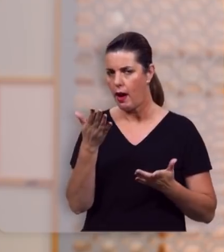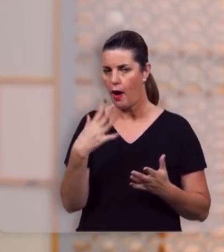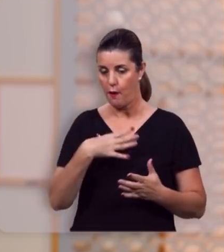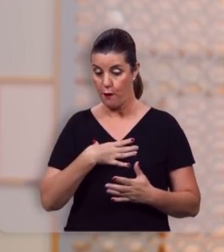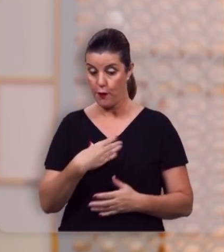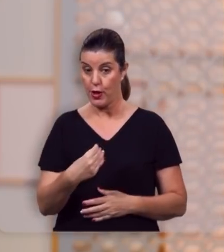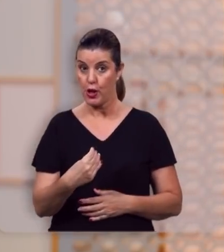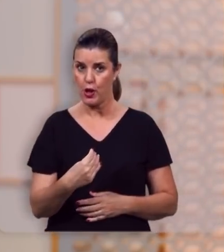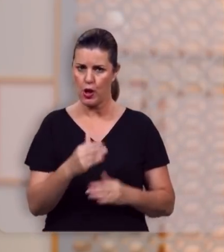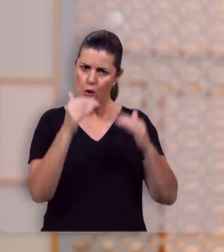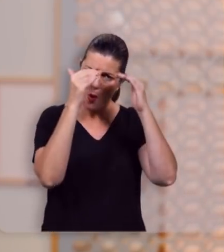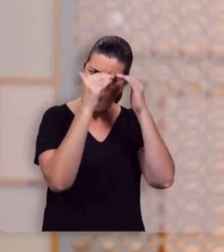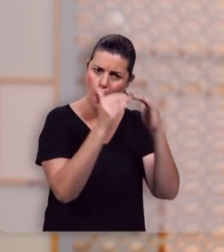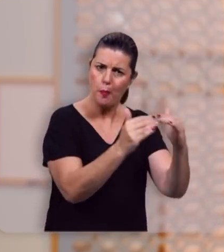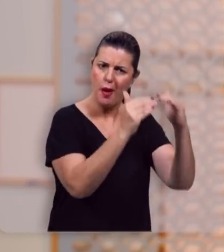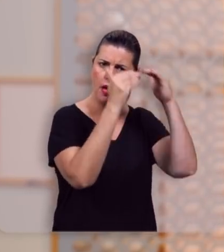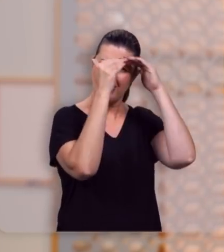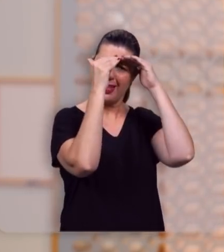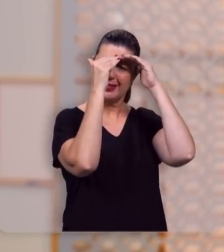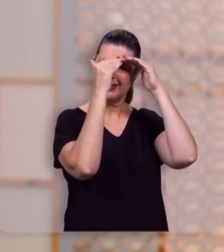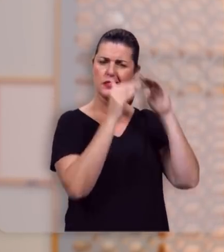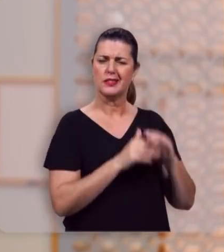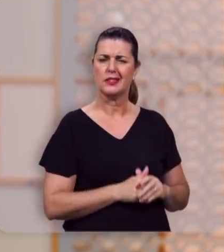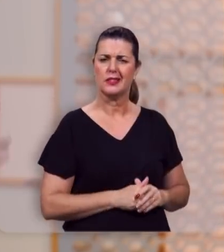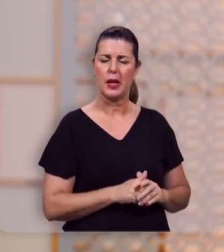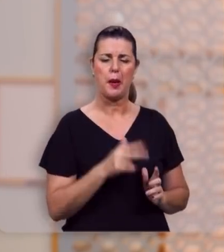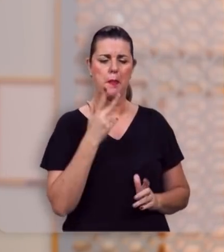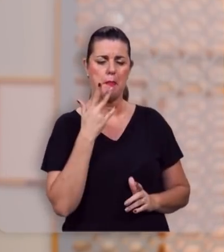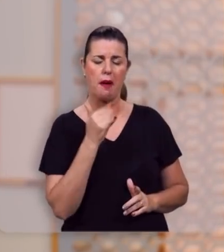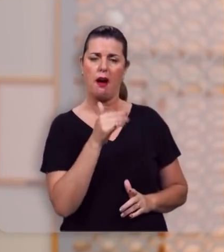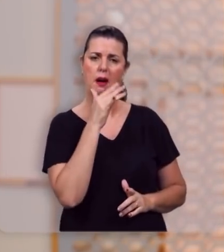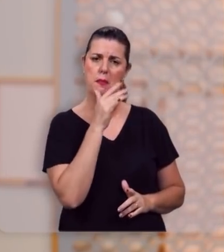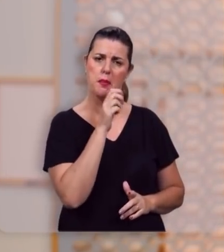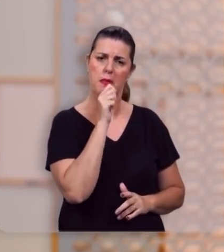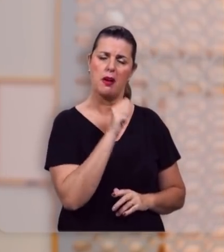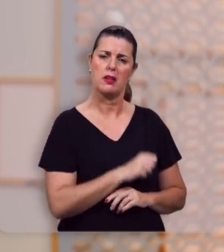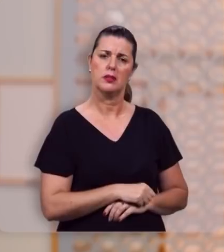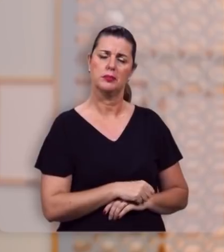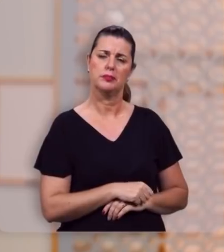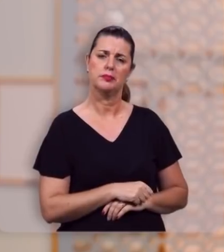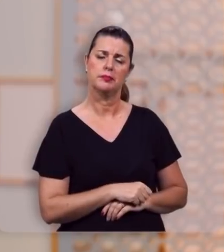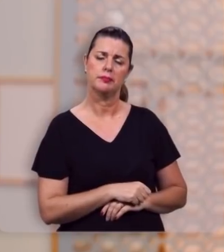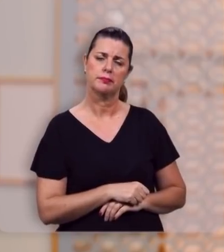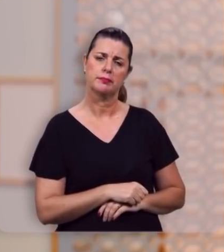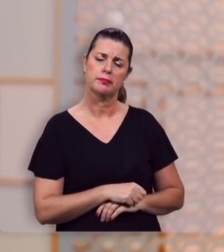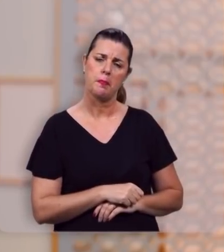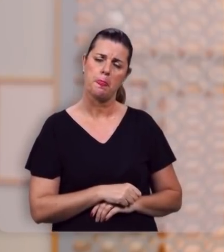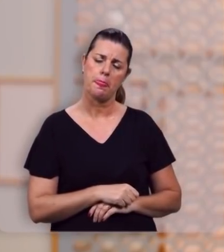aos filhos obedecerem ao pai e à mãe.